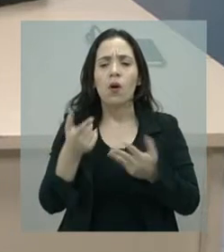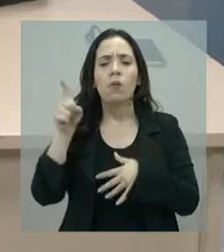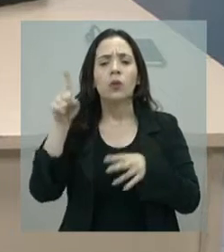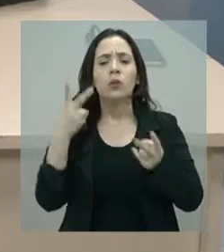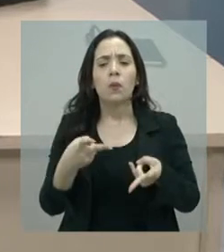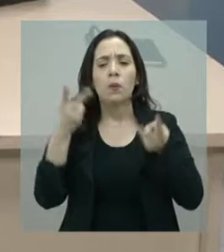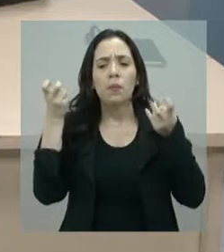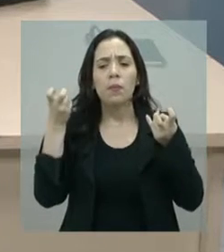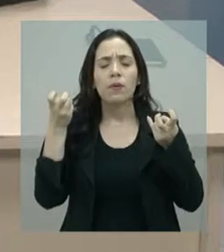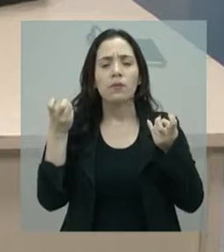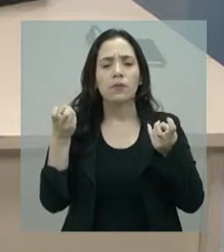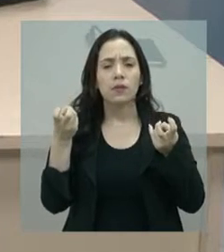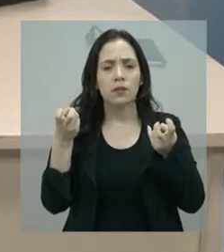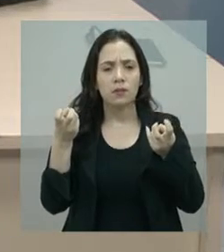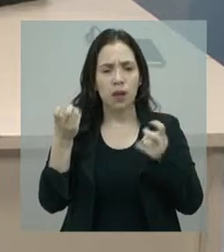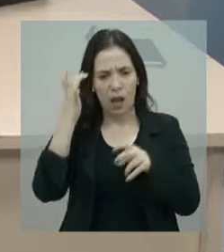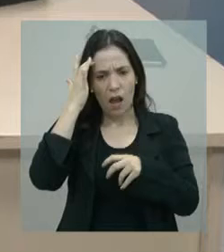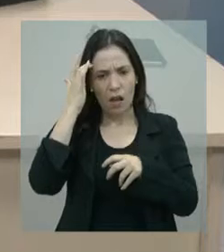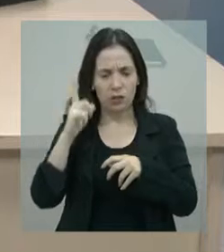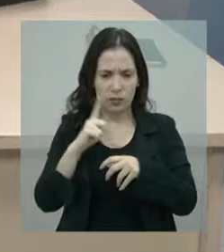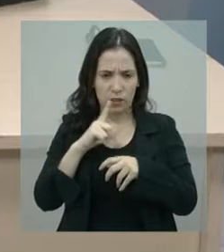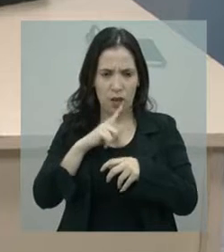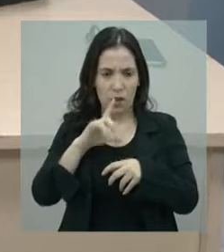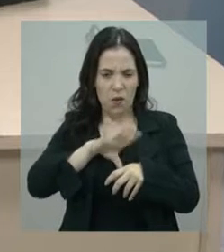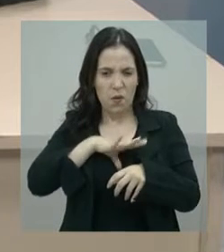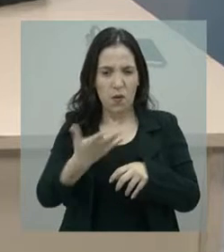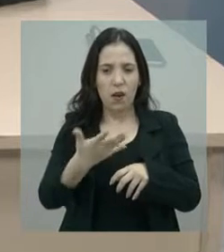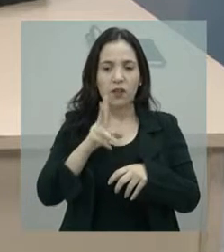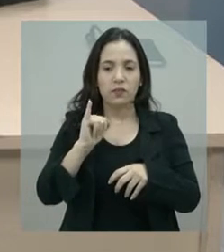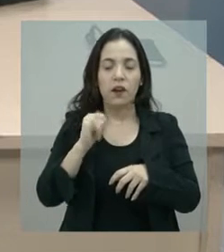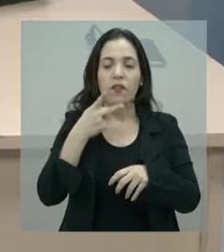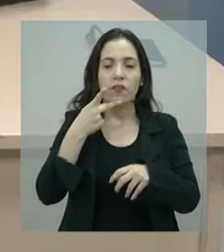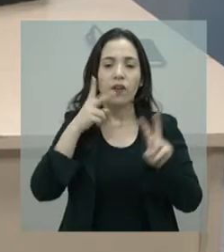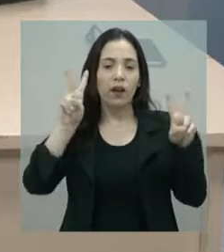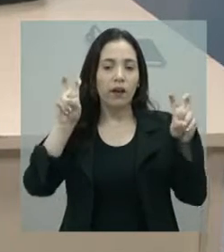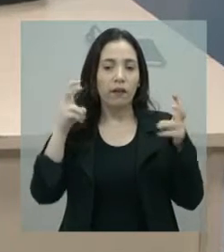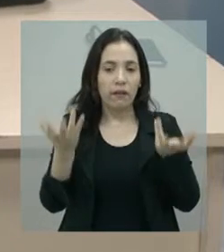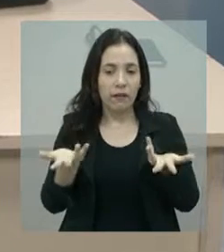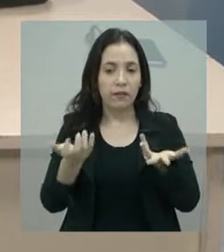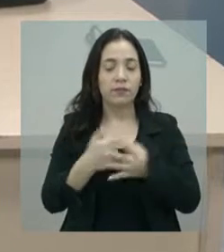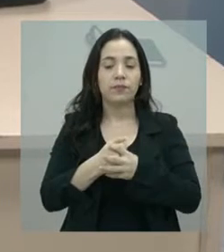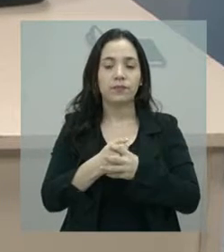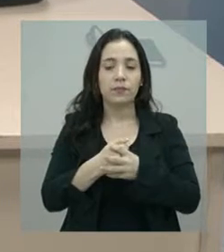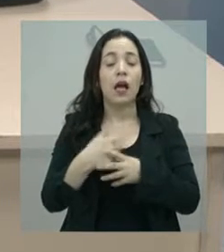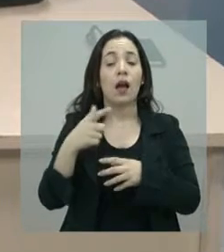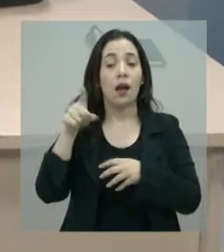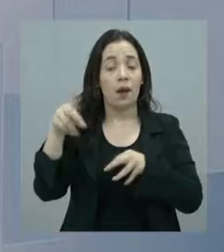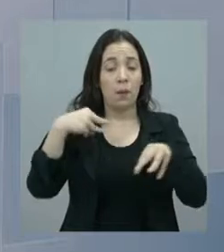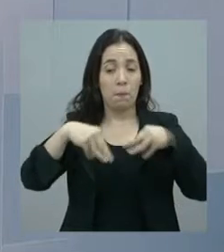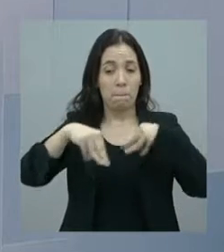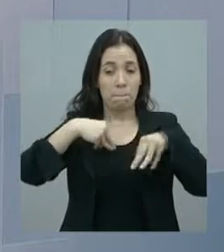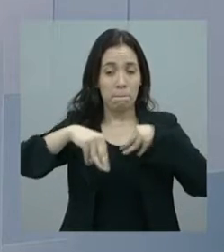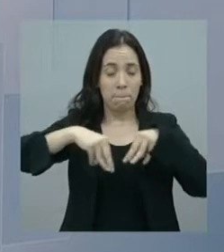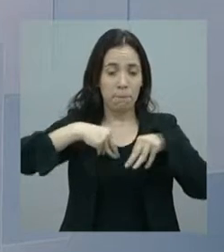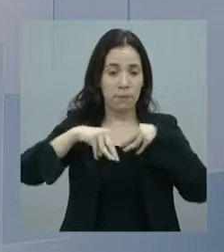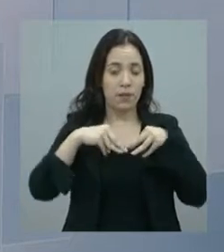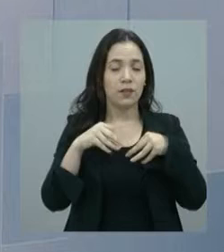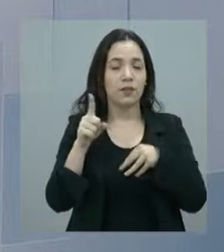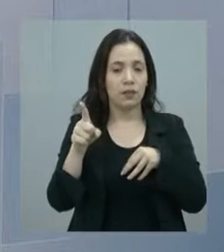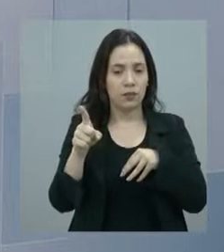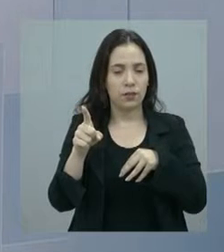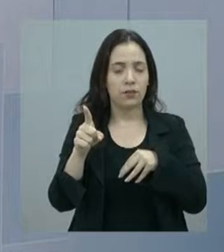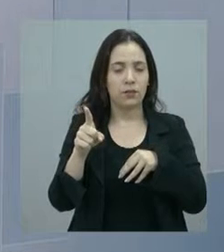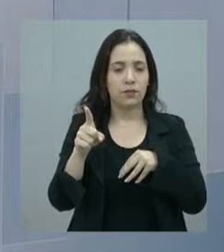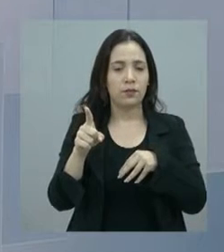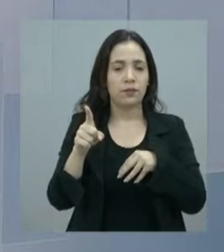vê isso? O senhor acha que alguém então vai ter coragem de botar o dedo nessa ferida, deputado? Eu acho que esse ministro não. Esse ministro ele vem